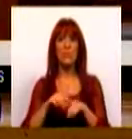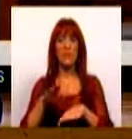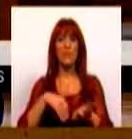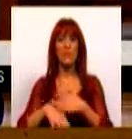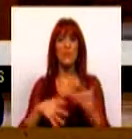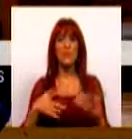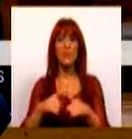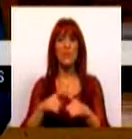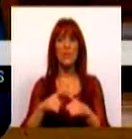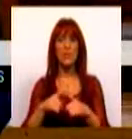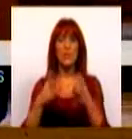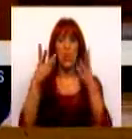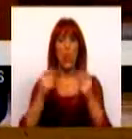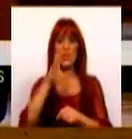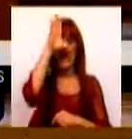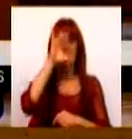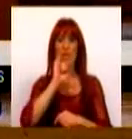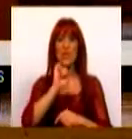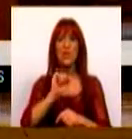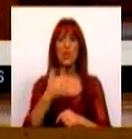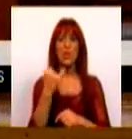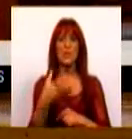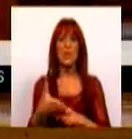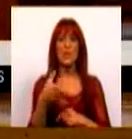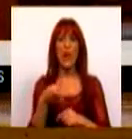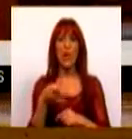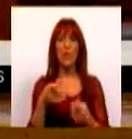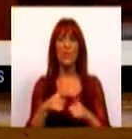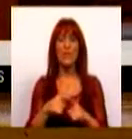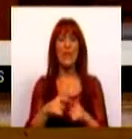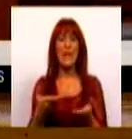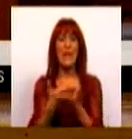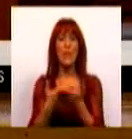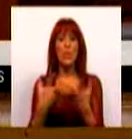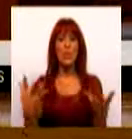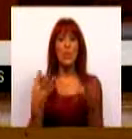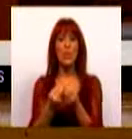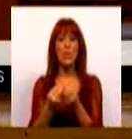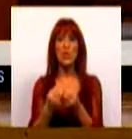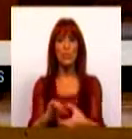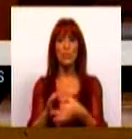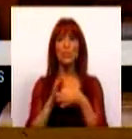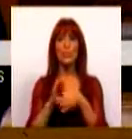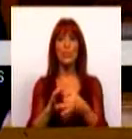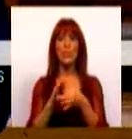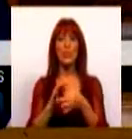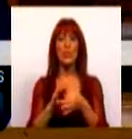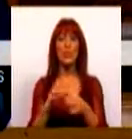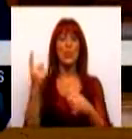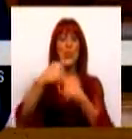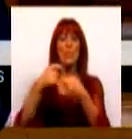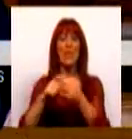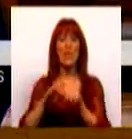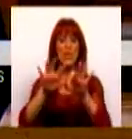fazê-lo no Orçamento de Estado para 2019, em negociação e colaboração com os nossos